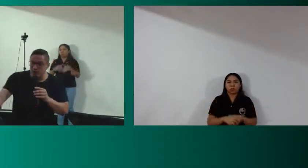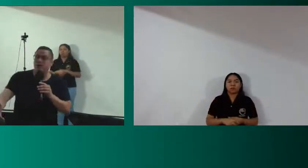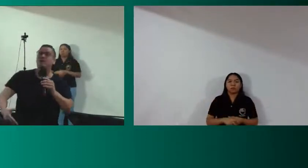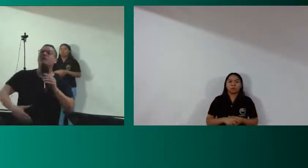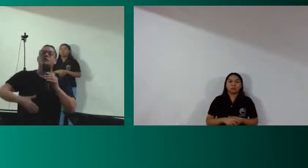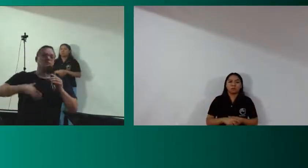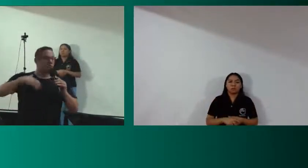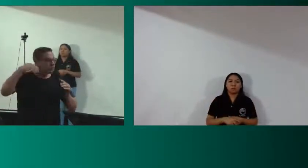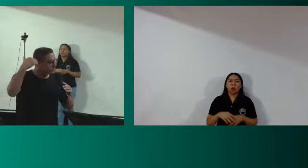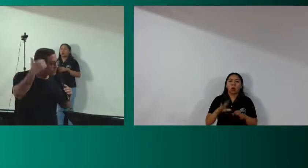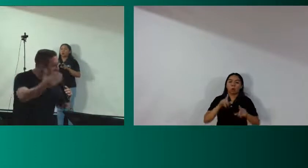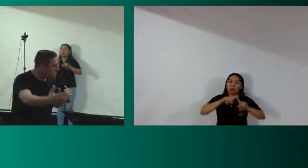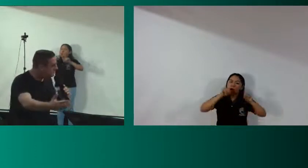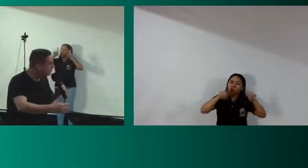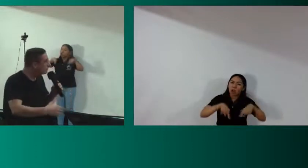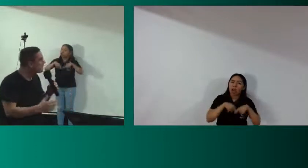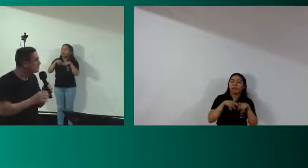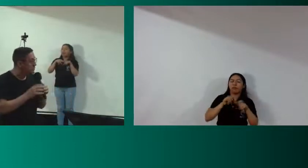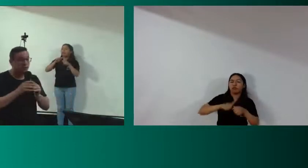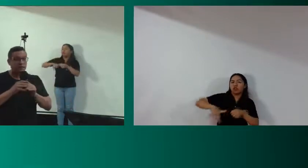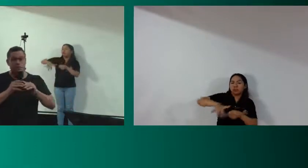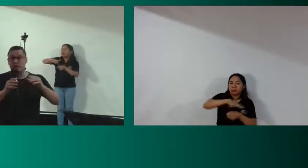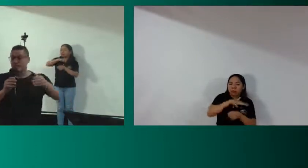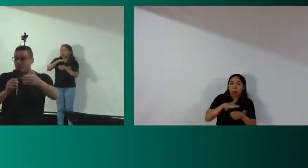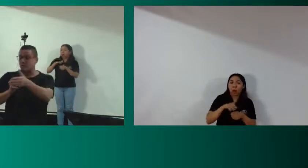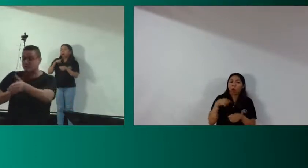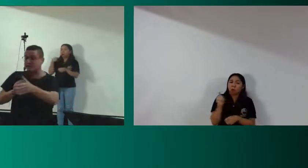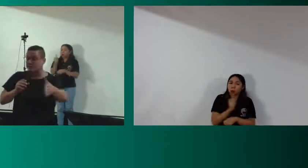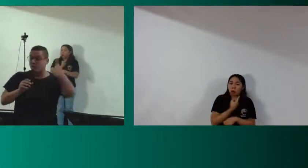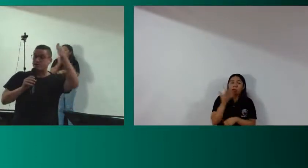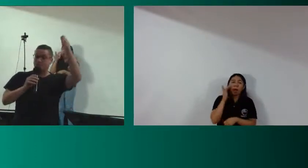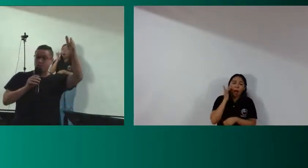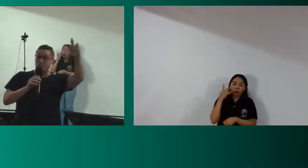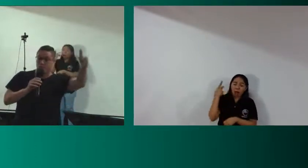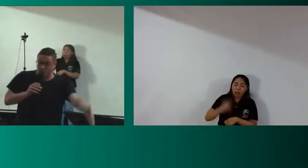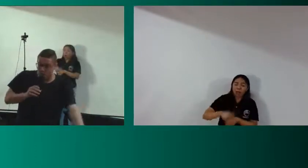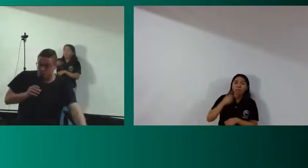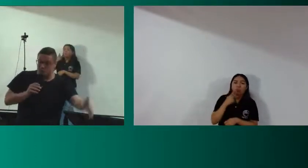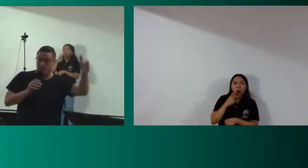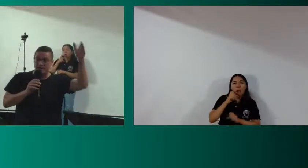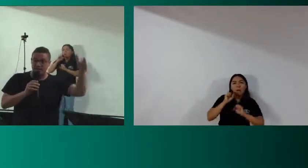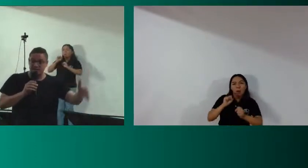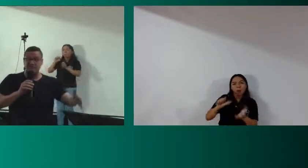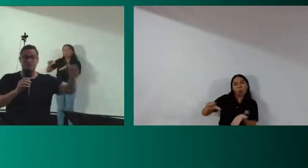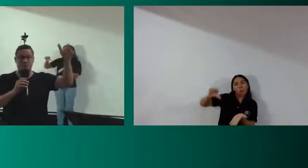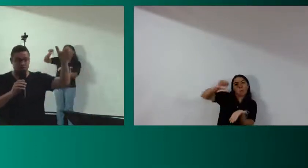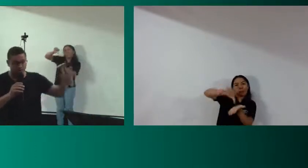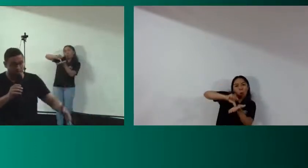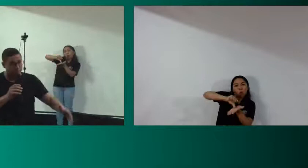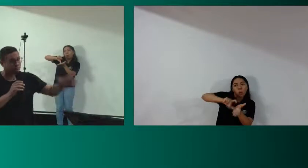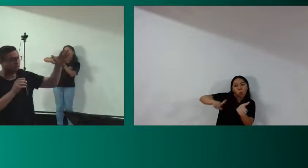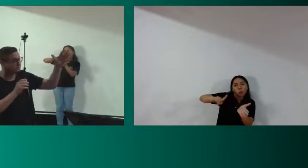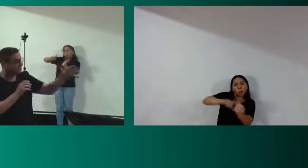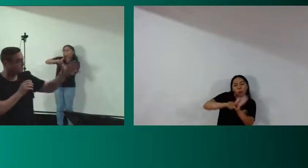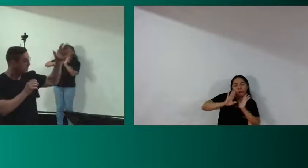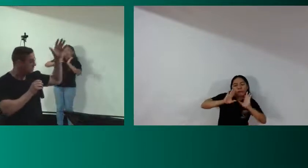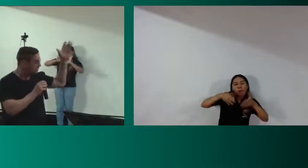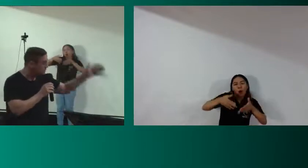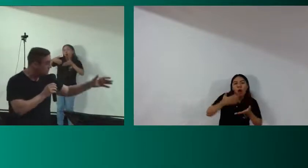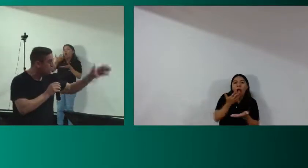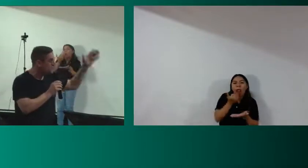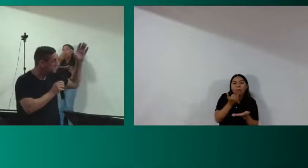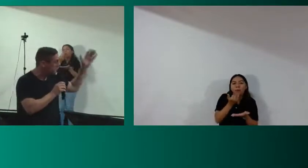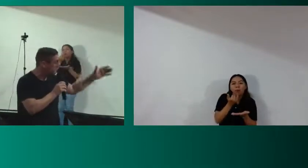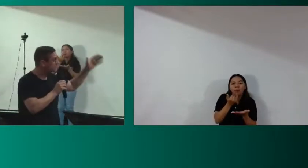articulando com os projetos de tensão o que o campus Fortaleza pode ser um ponto de arrecadação de alimentos a